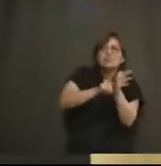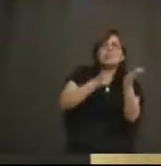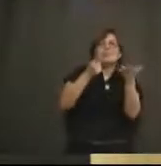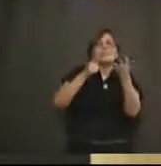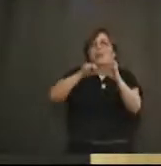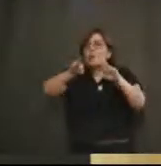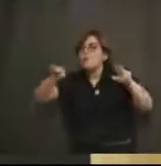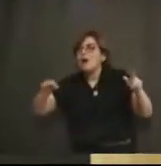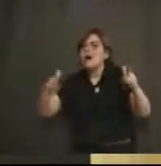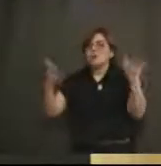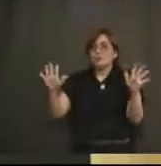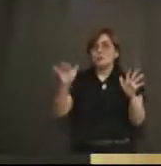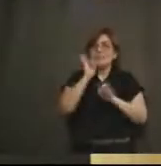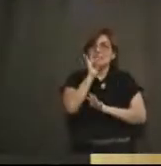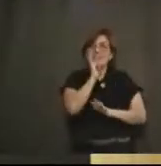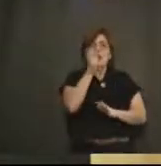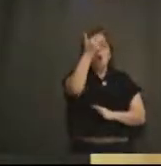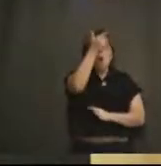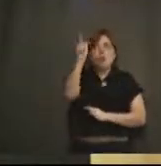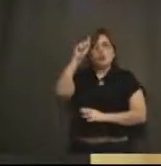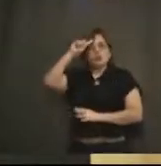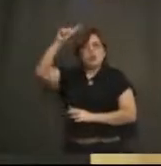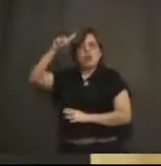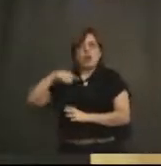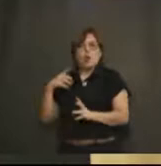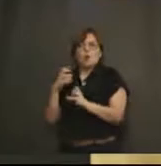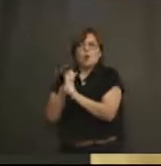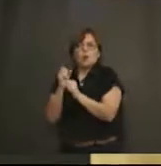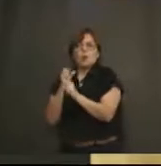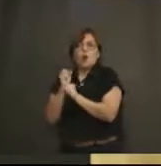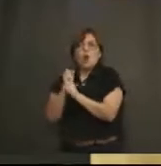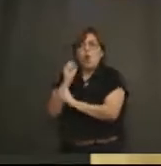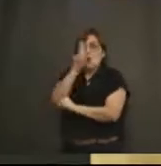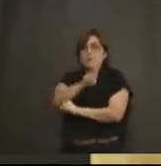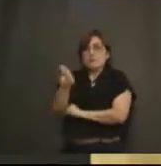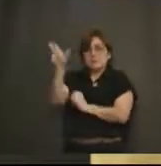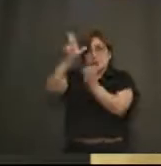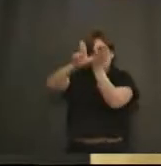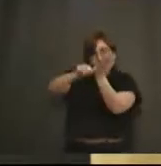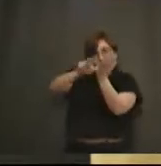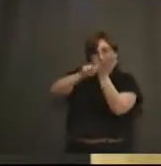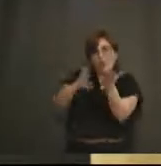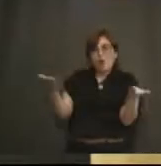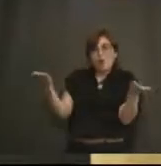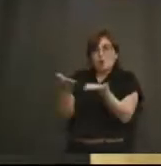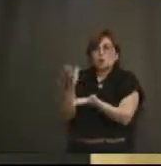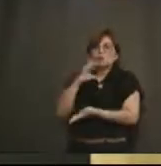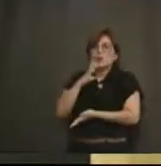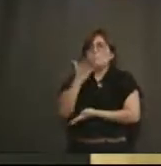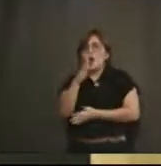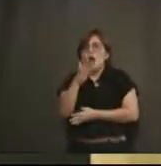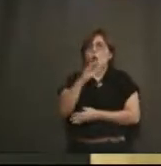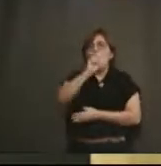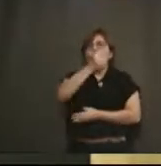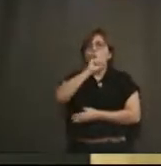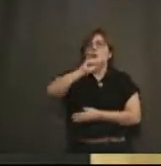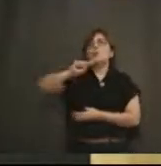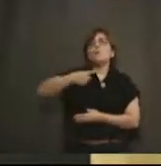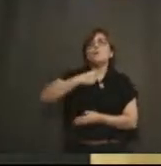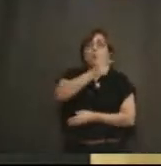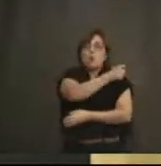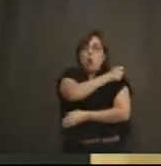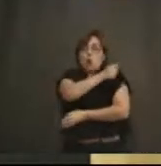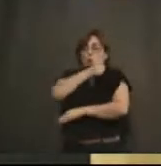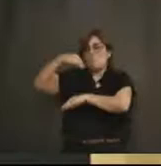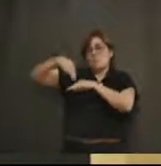Outro dia eu fiz um cálculo, a Universidade Federal do Pará, ela tem hoje em torno de 8 mil alunos de mestrado e